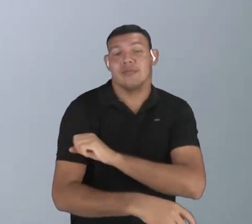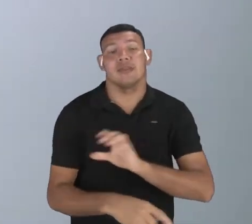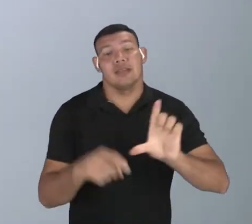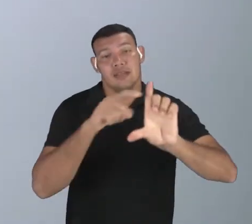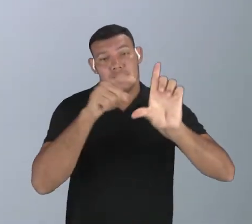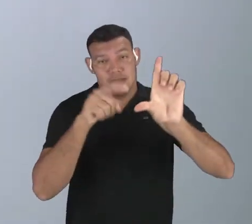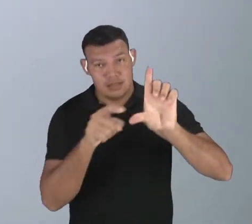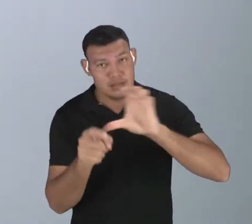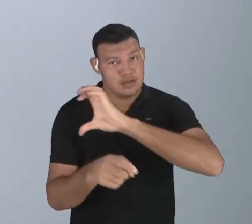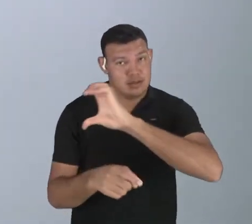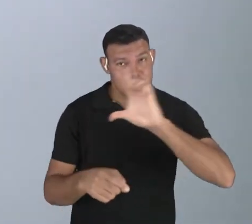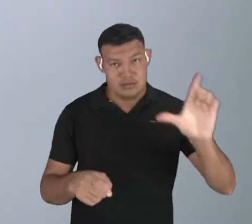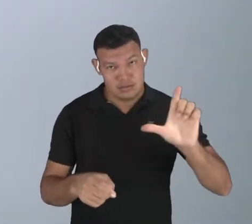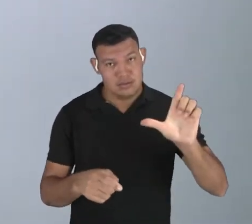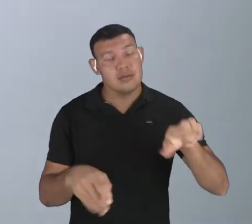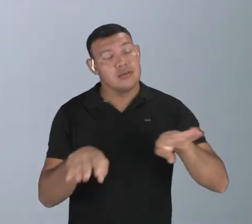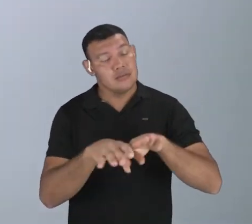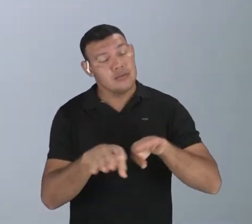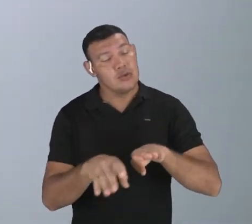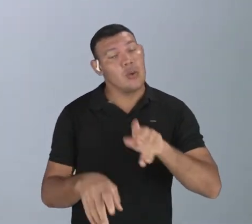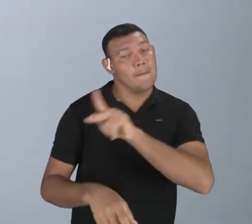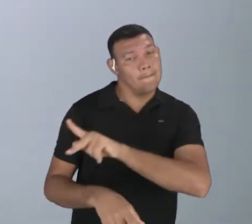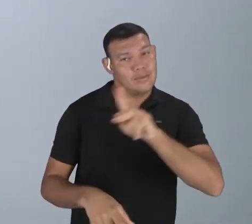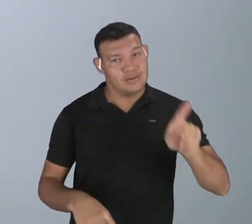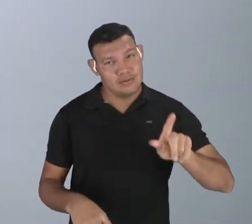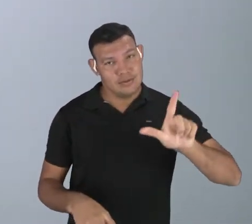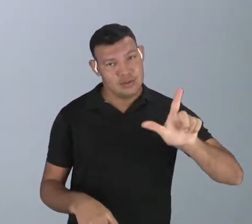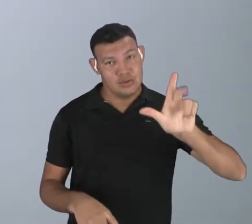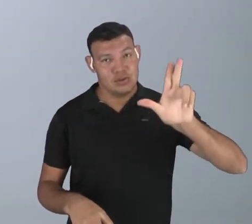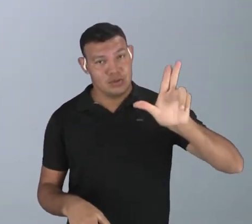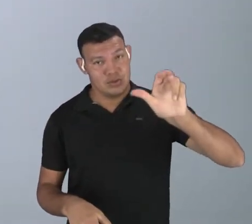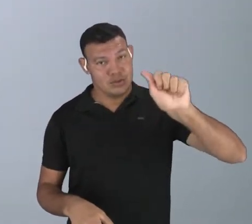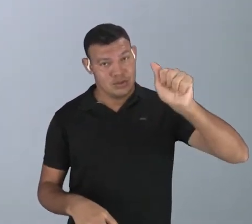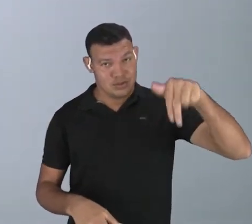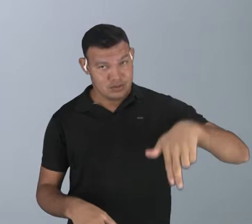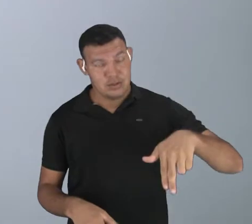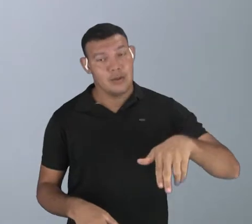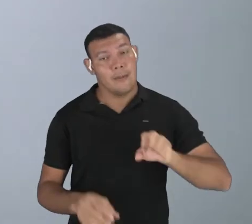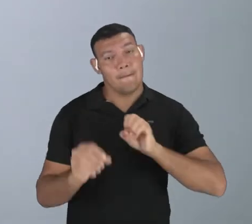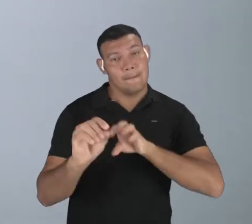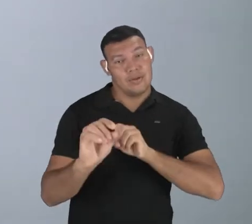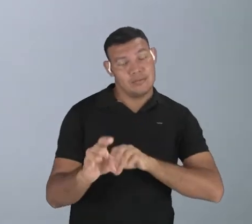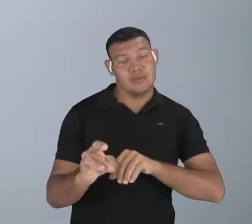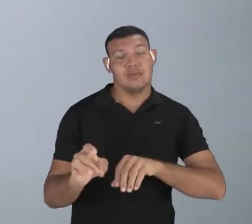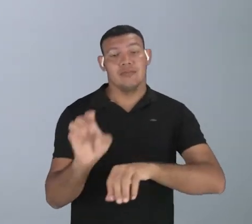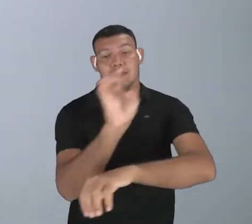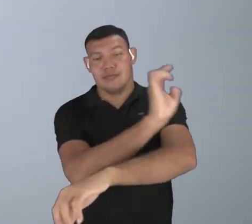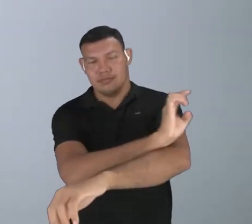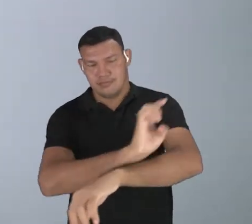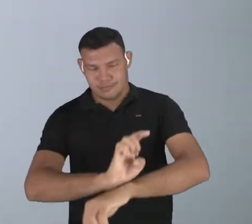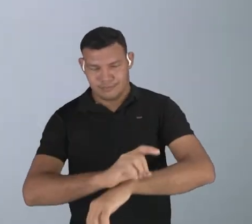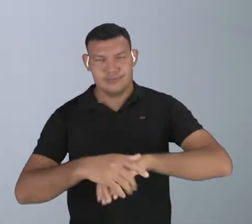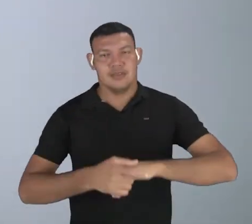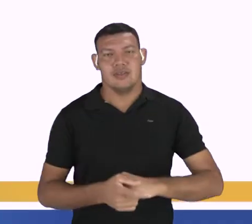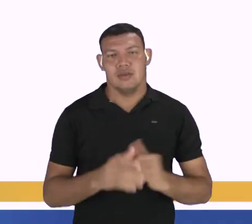e classificação de ângulos. Meu nome é Luan Felipe, sou professor de matemática da rede pública. Então, vamos